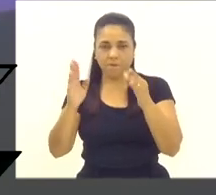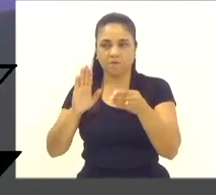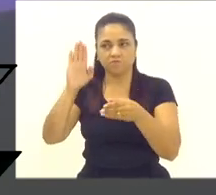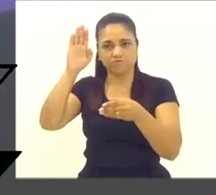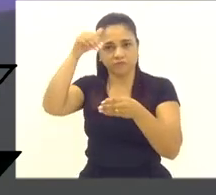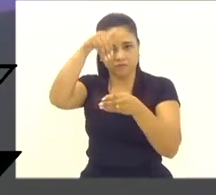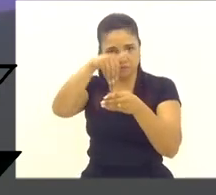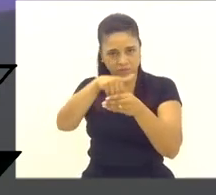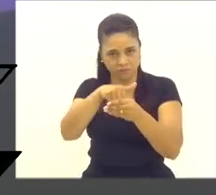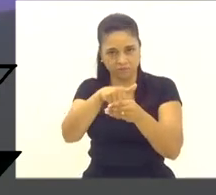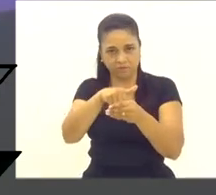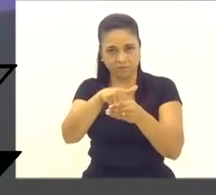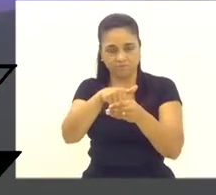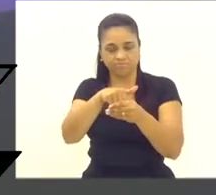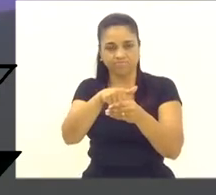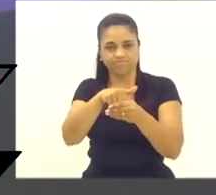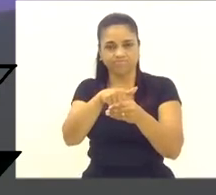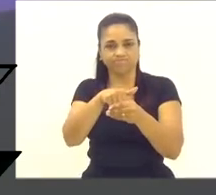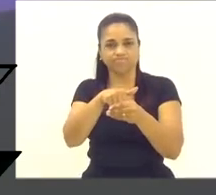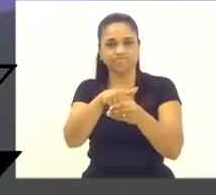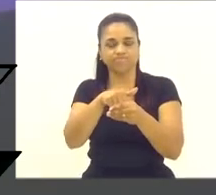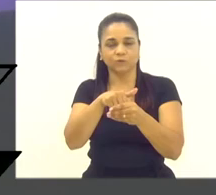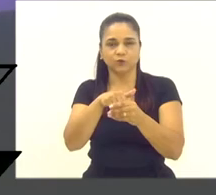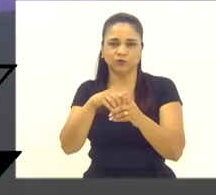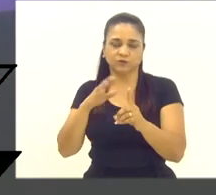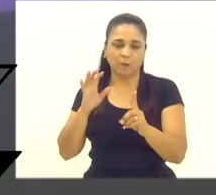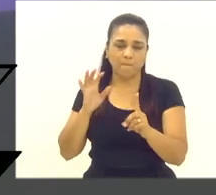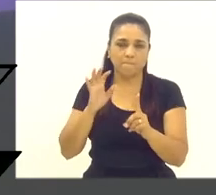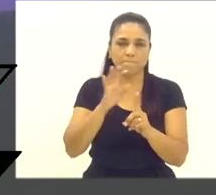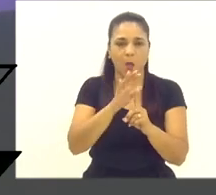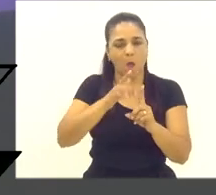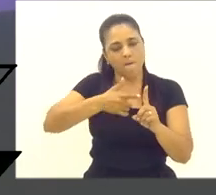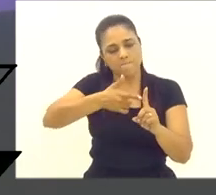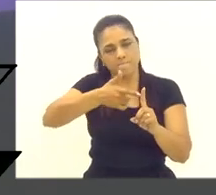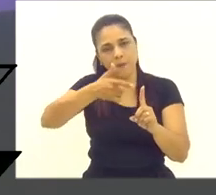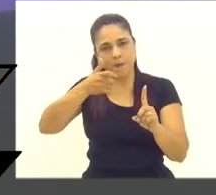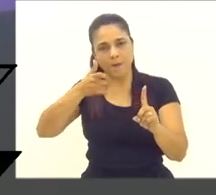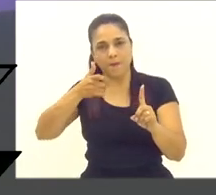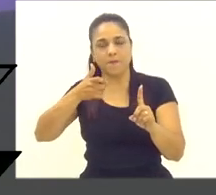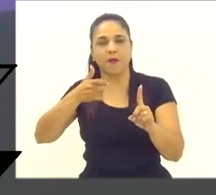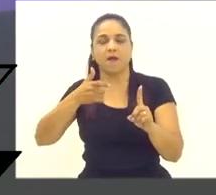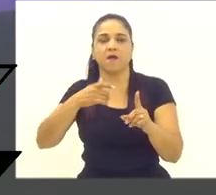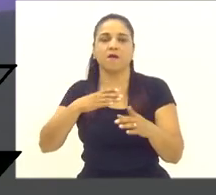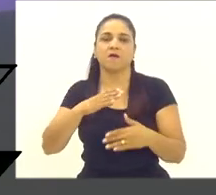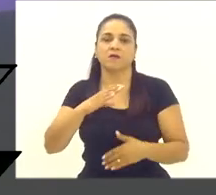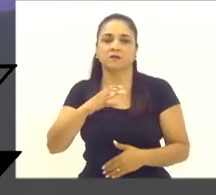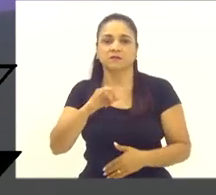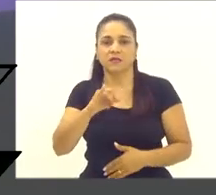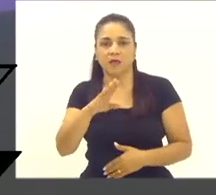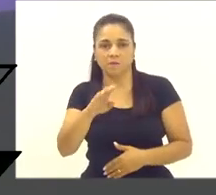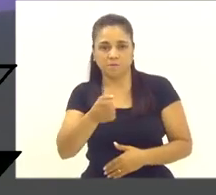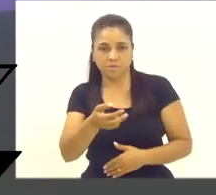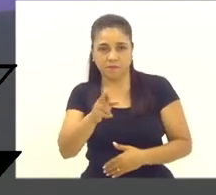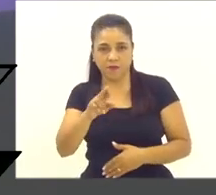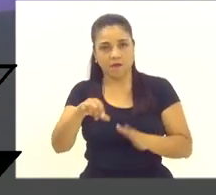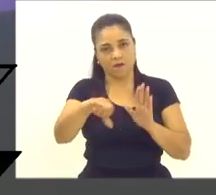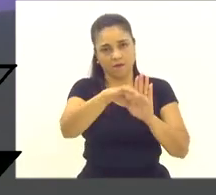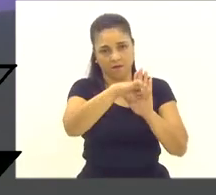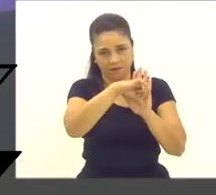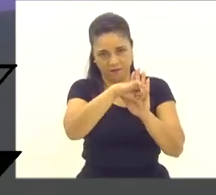grande dos ataques né e dos Cyber crimes que são cometidos também